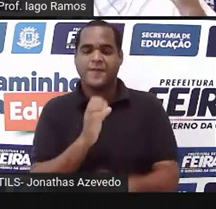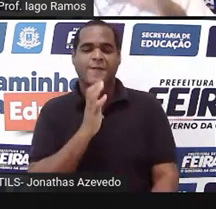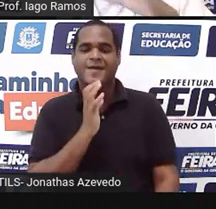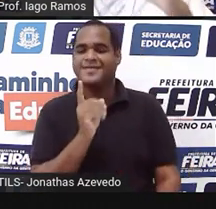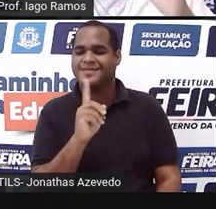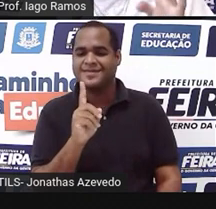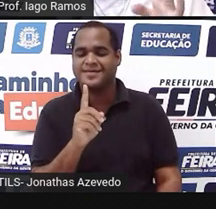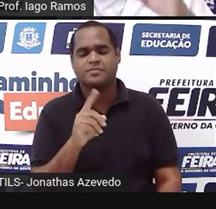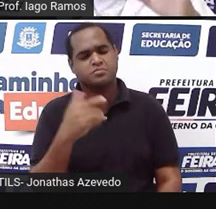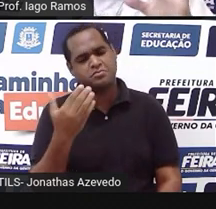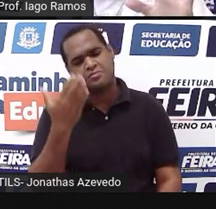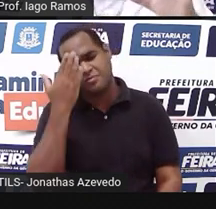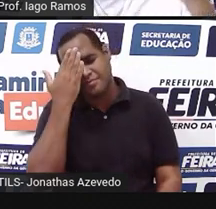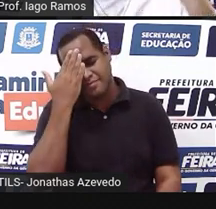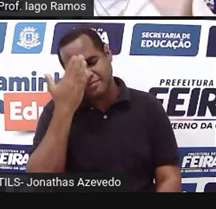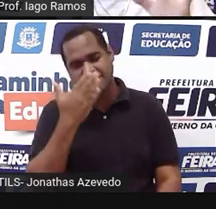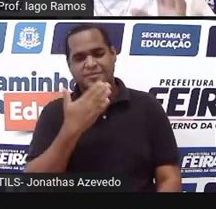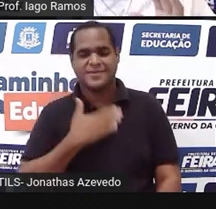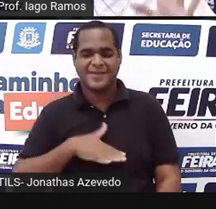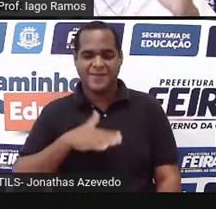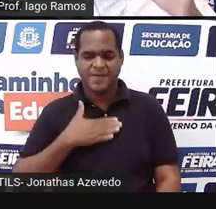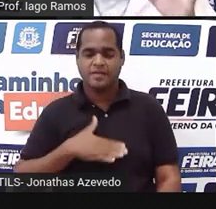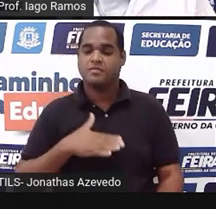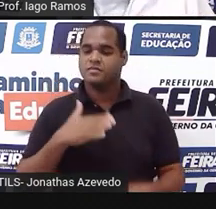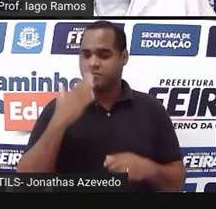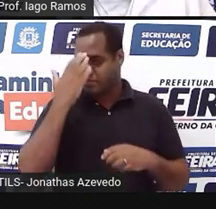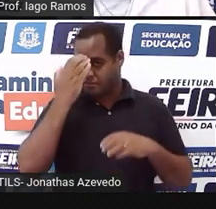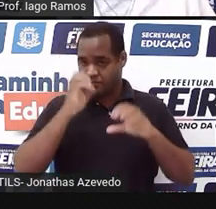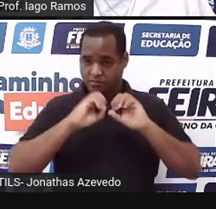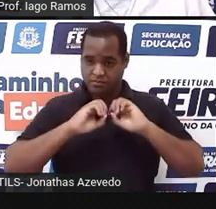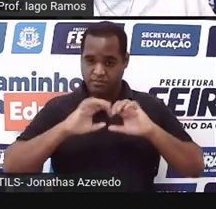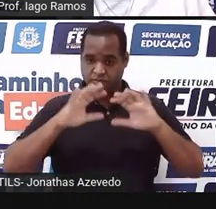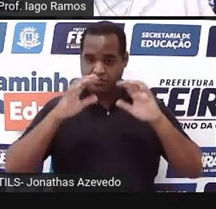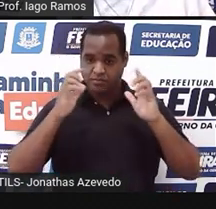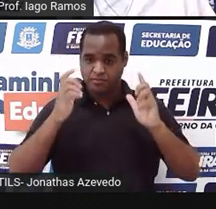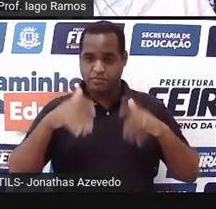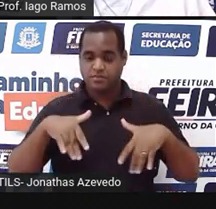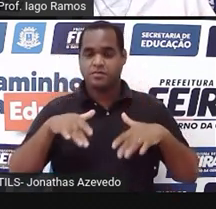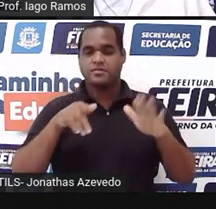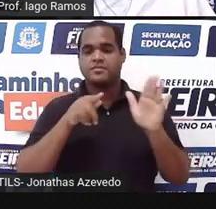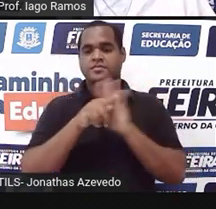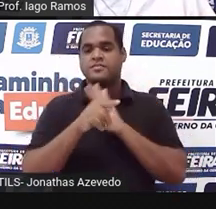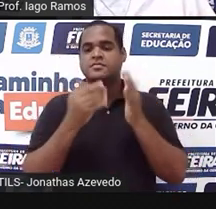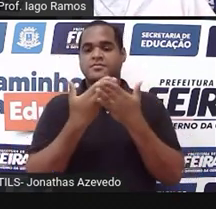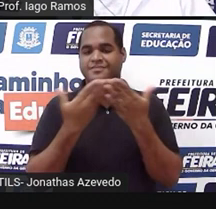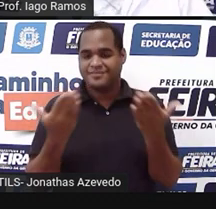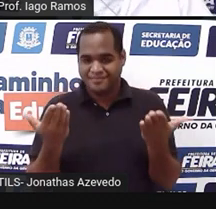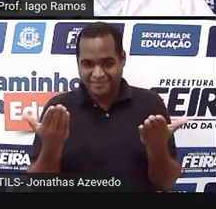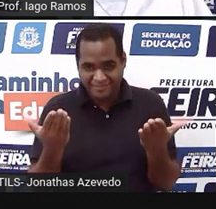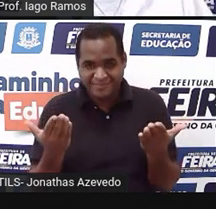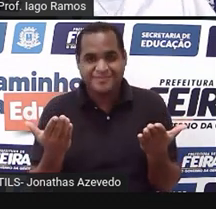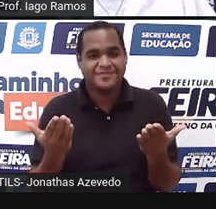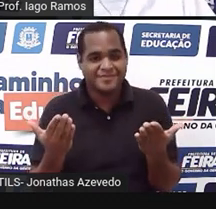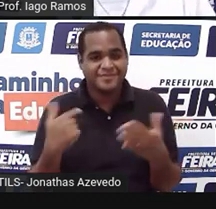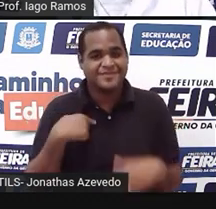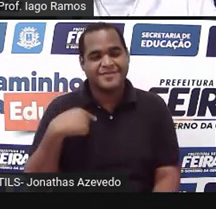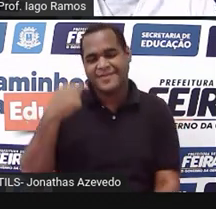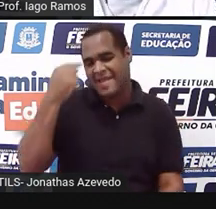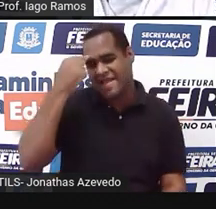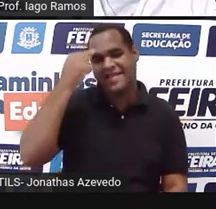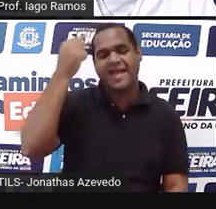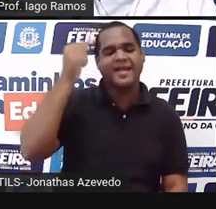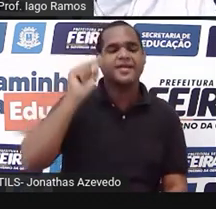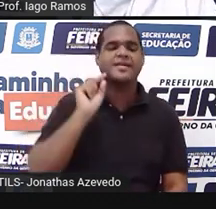conheço como assim eu sei calma vai fica claro quando eu mostrar figura Então vem aqui comigo eu te trago uma